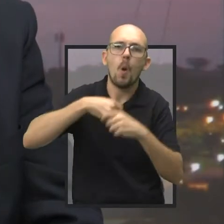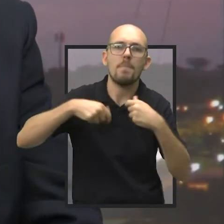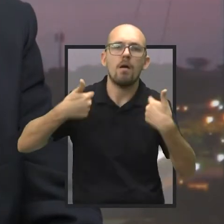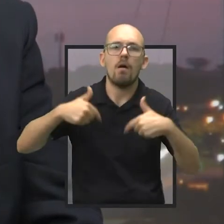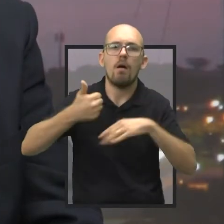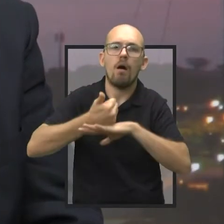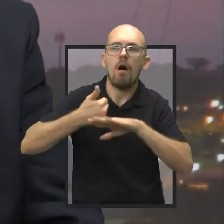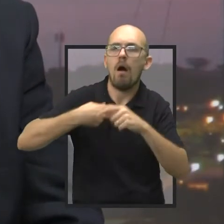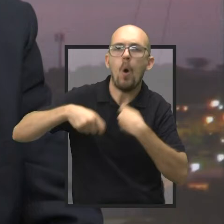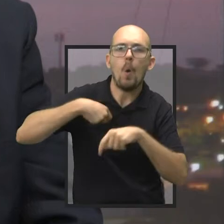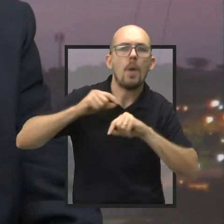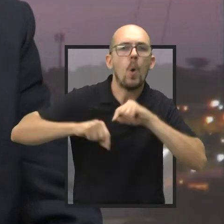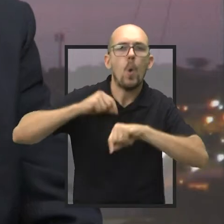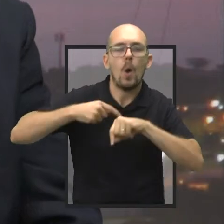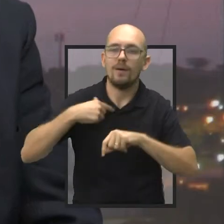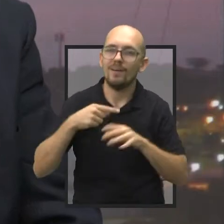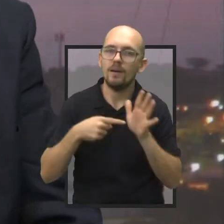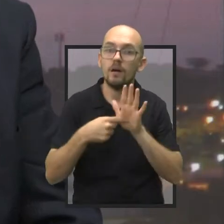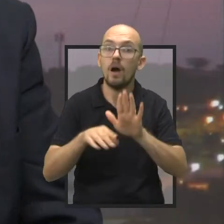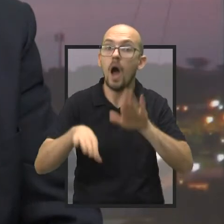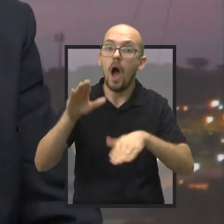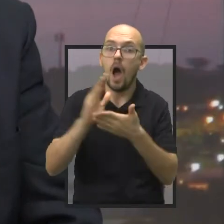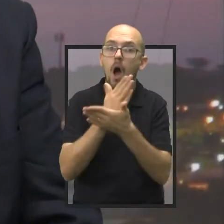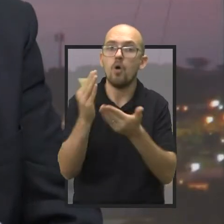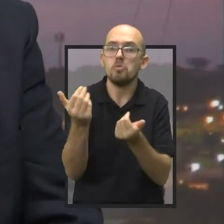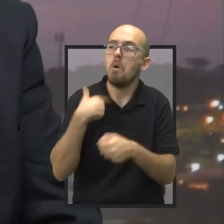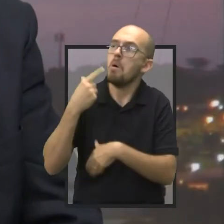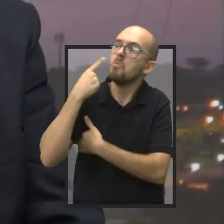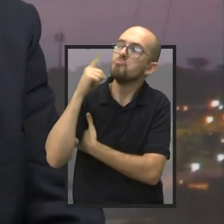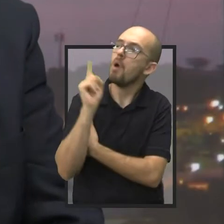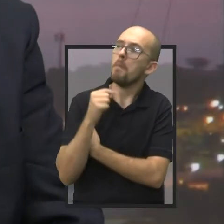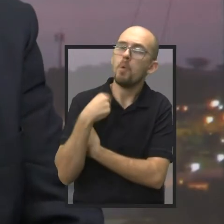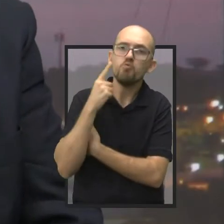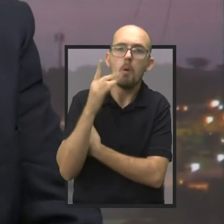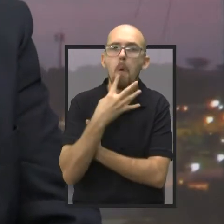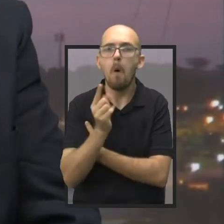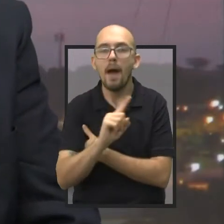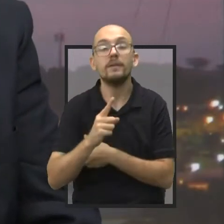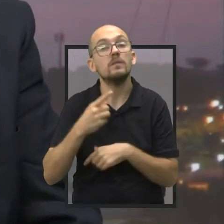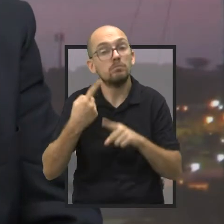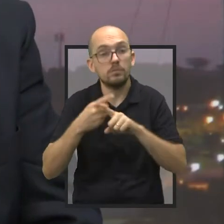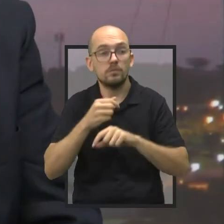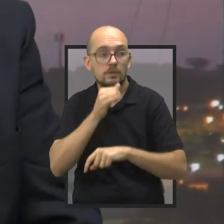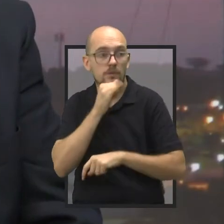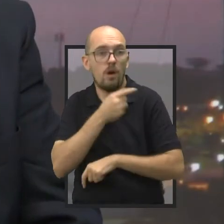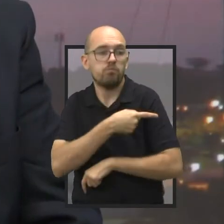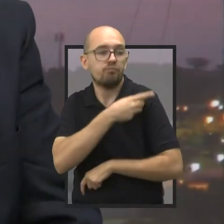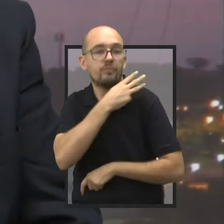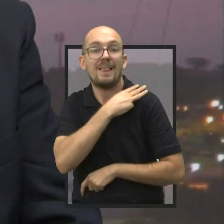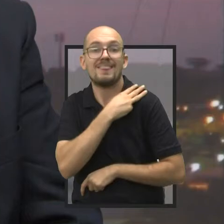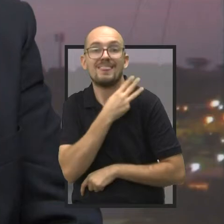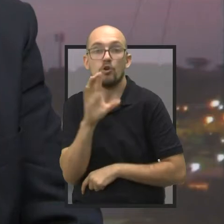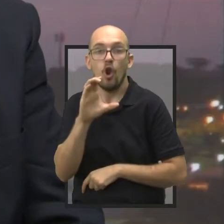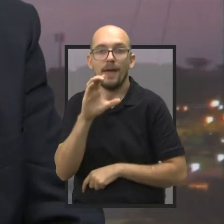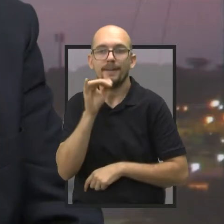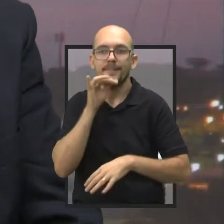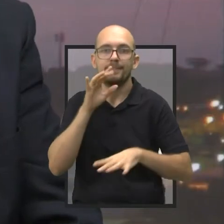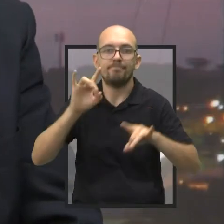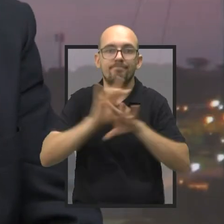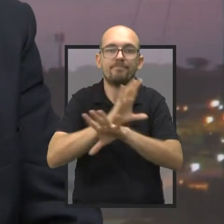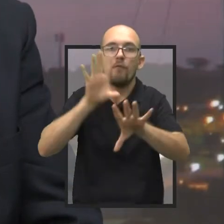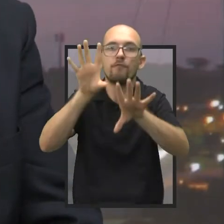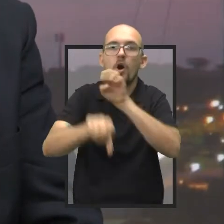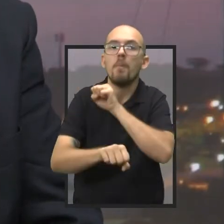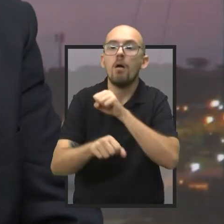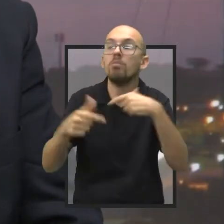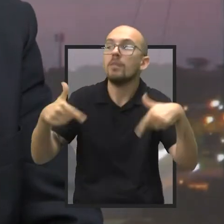para mostrar mais uma opção, né, para esses jovens que chegam aí no terceiro ano do colegial, do ensino médio, né,